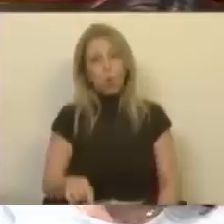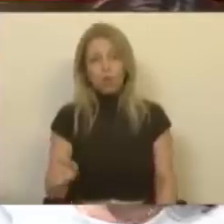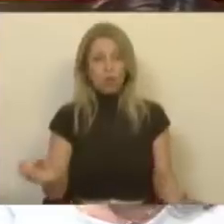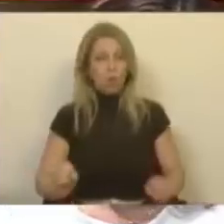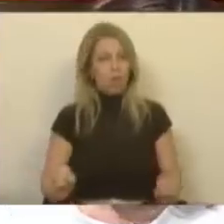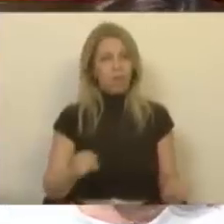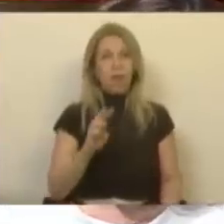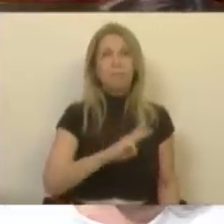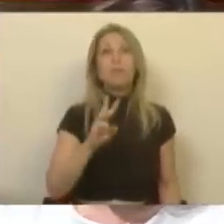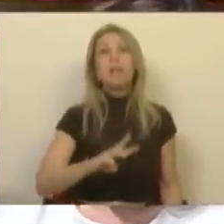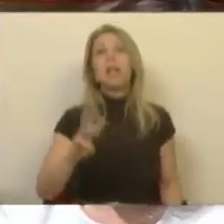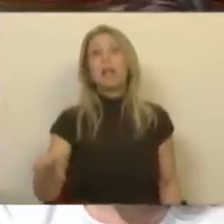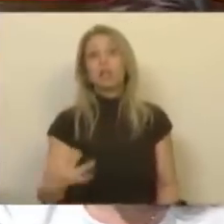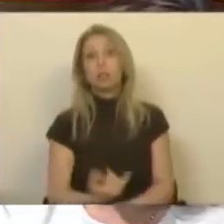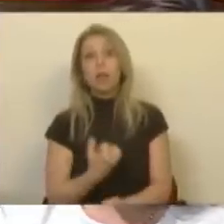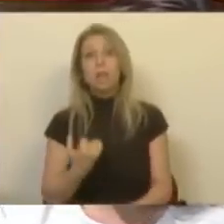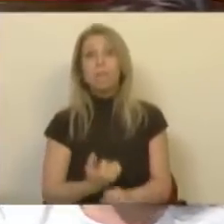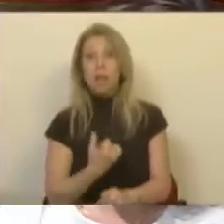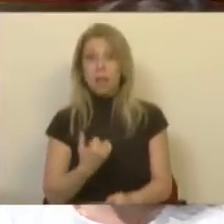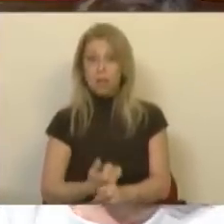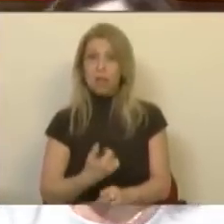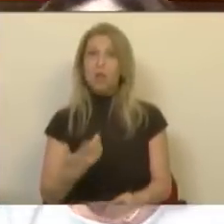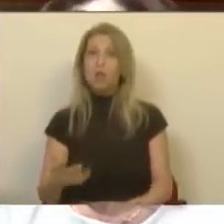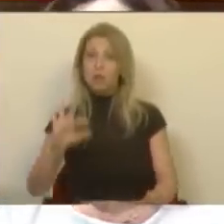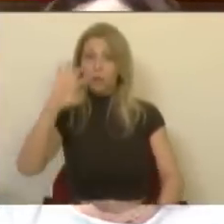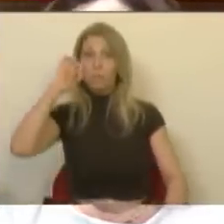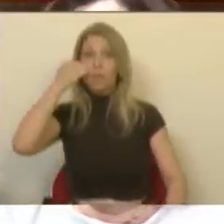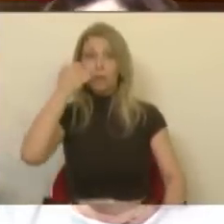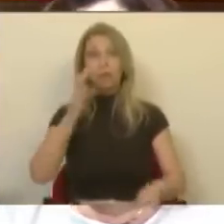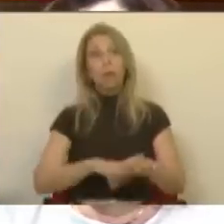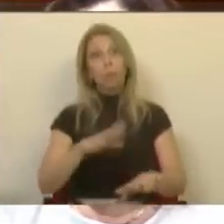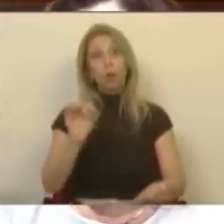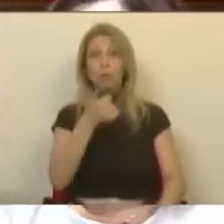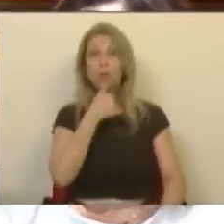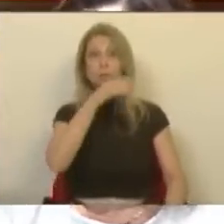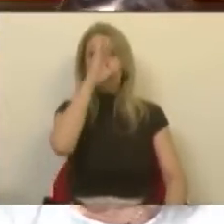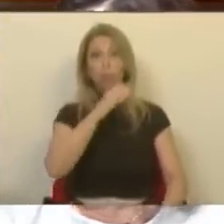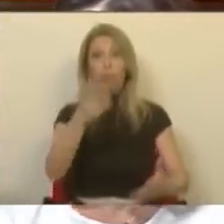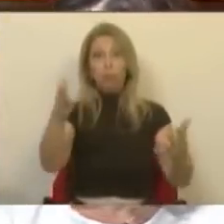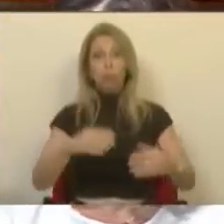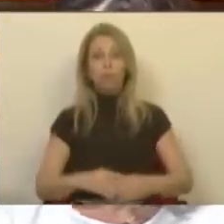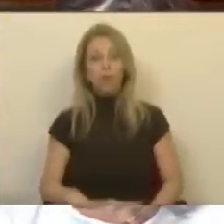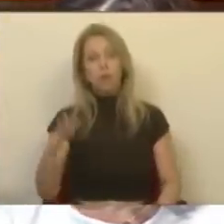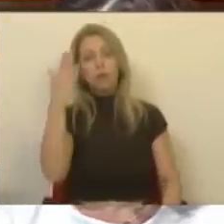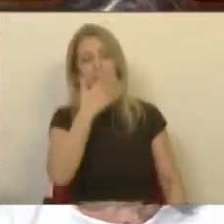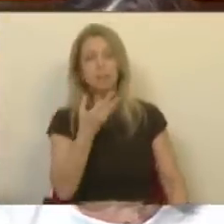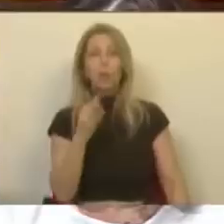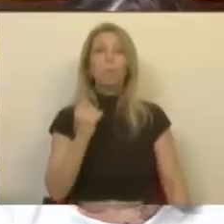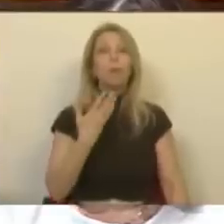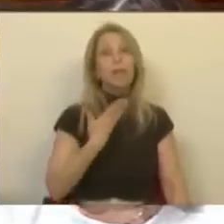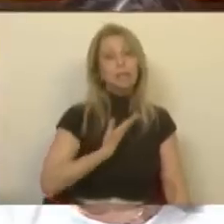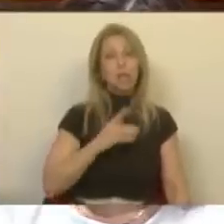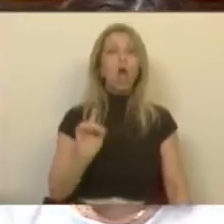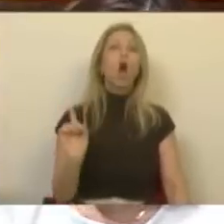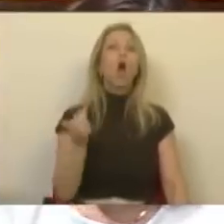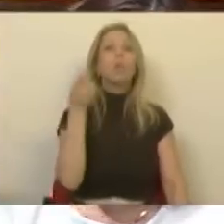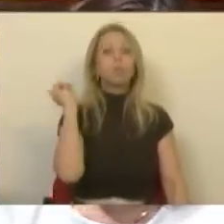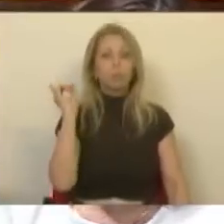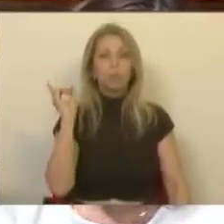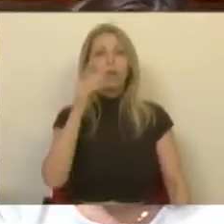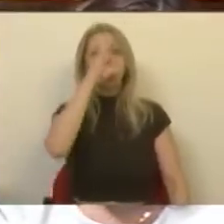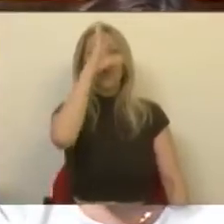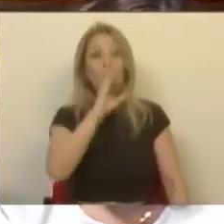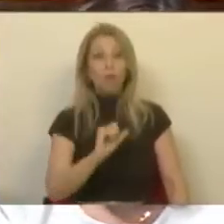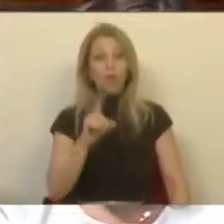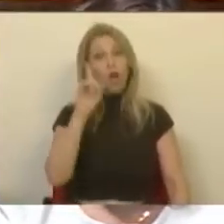fruto daquilo que são das decisões do governo sobre o PSD fosse governa a doutora ao Senhor Reis não teria